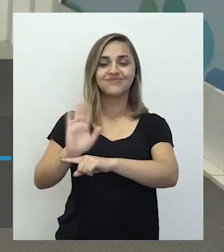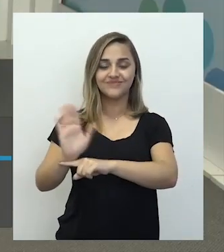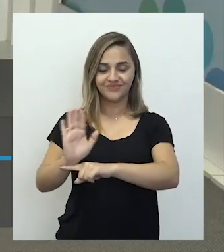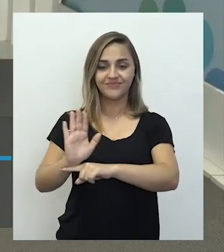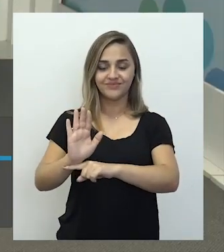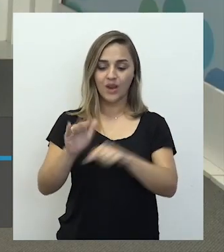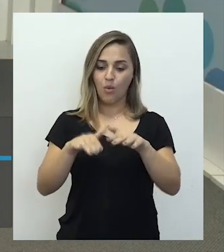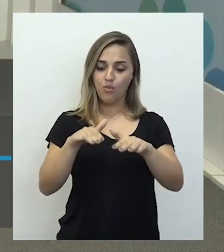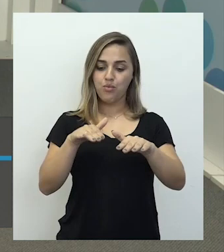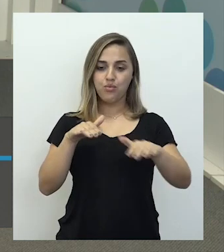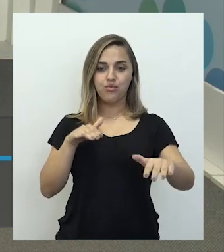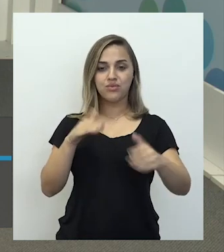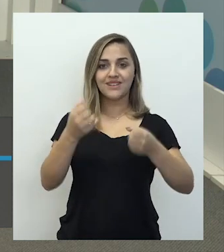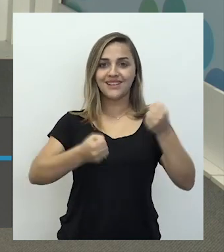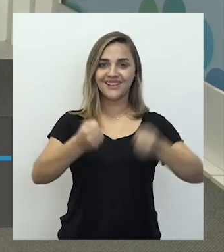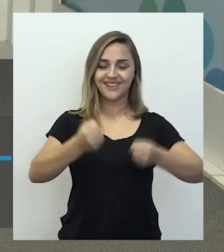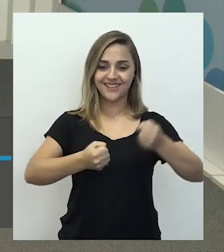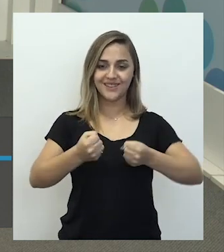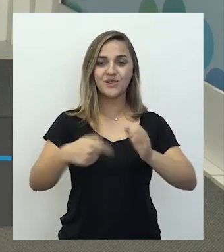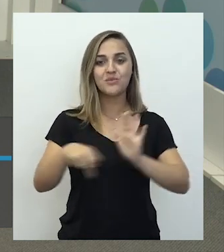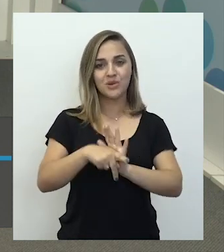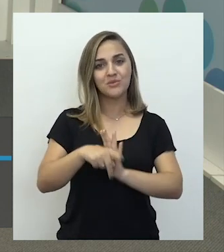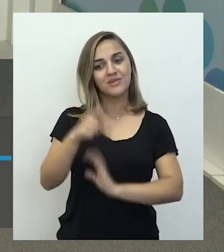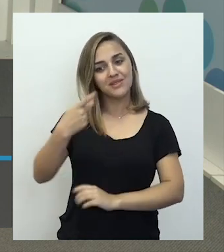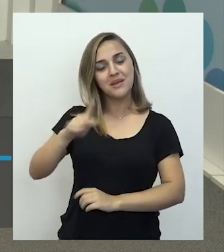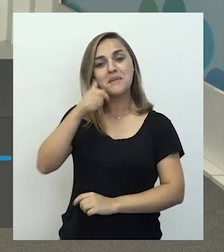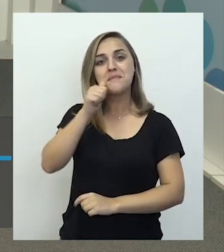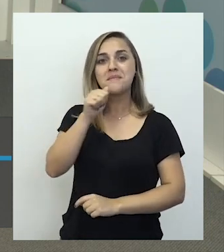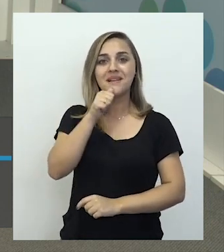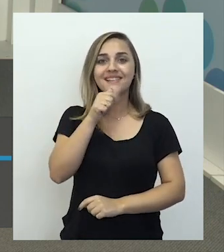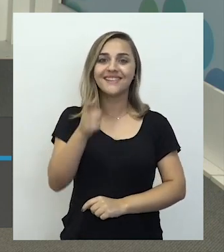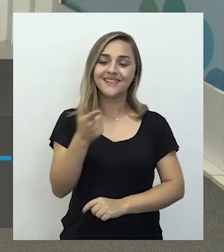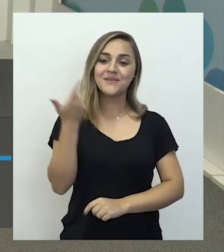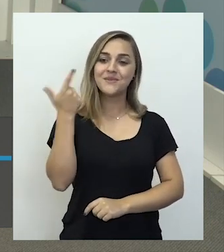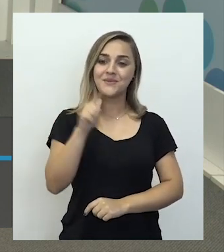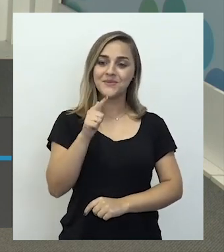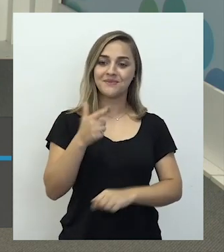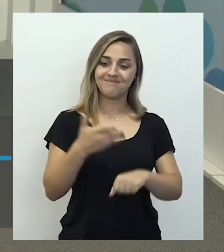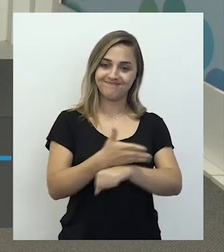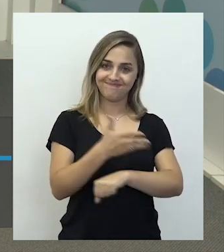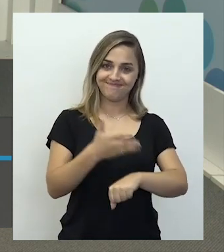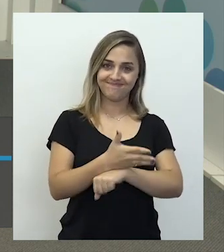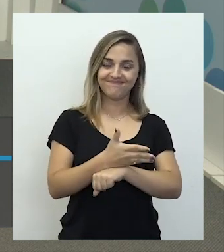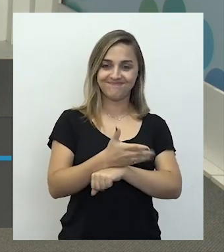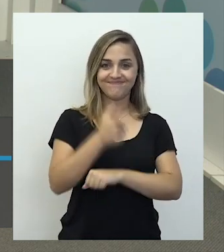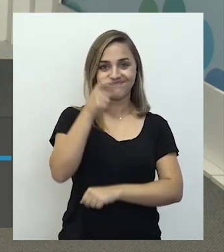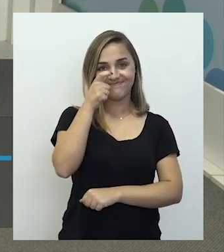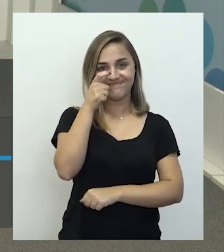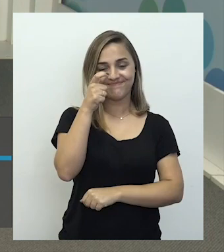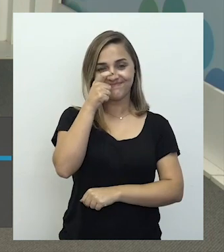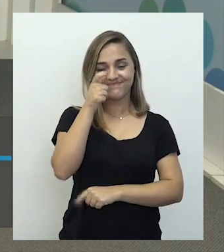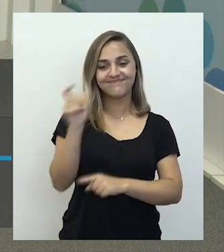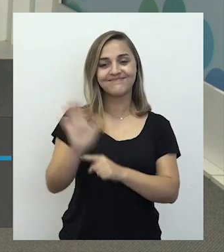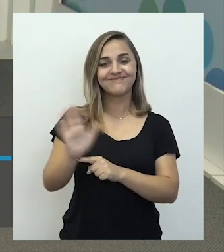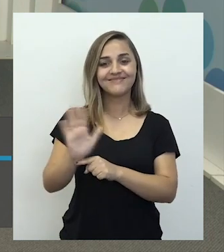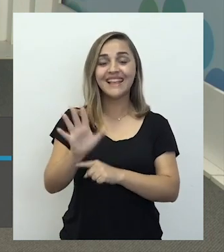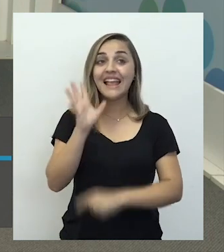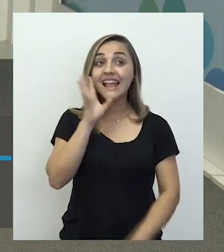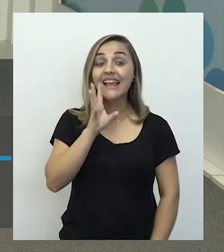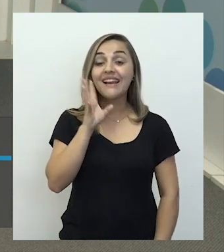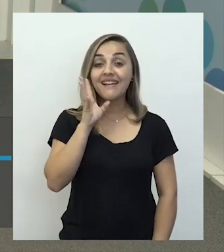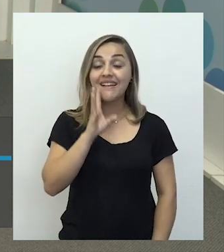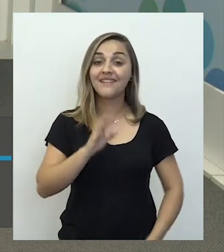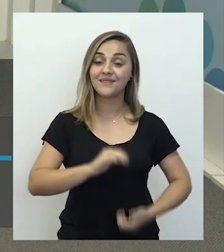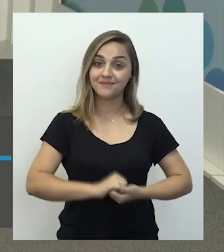ele criou a estrutura de um drive-in para que a mãe dele, que não podia ir ao cinema comum, fosse ver cinema? Sim. Que bacana, viu?